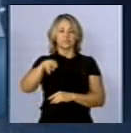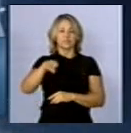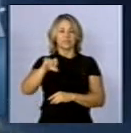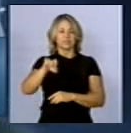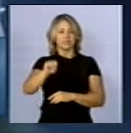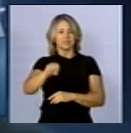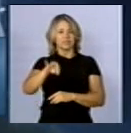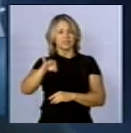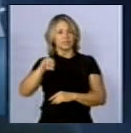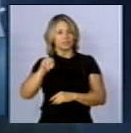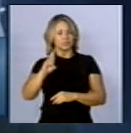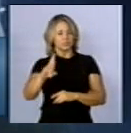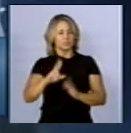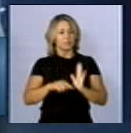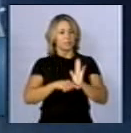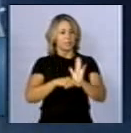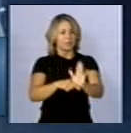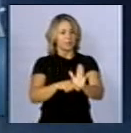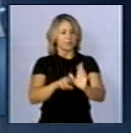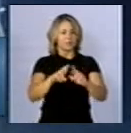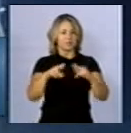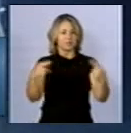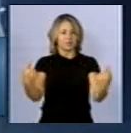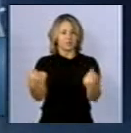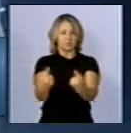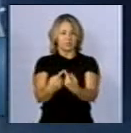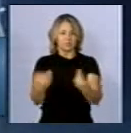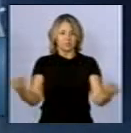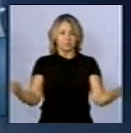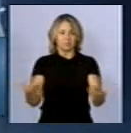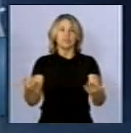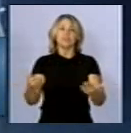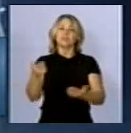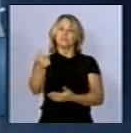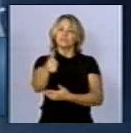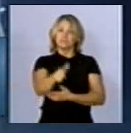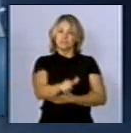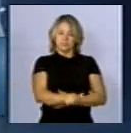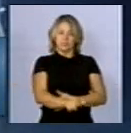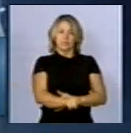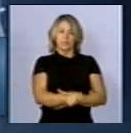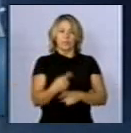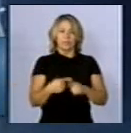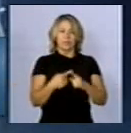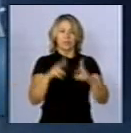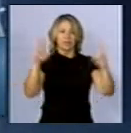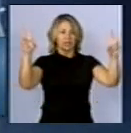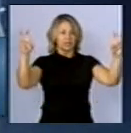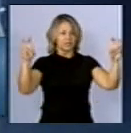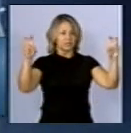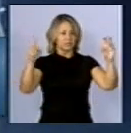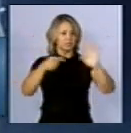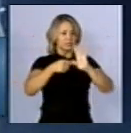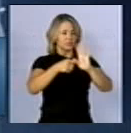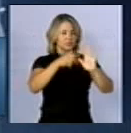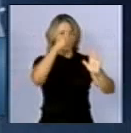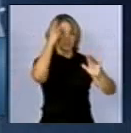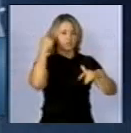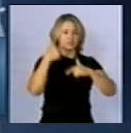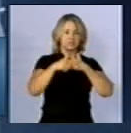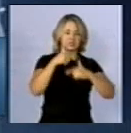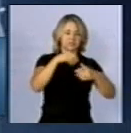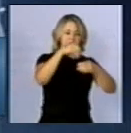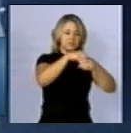para colaborar com essa audiência que uma vez que a questão que afeta os trabalhadores do setor